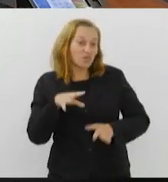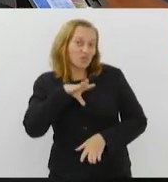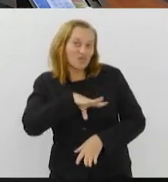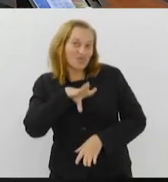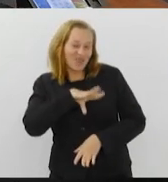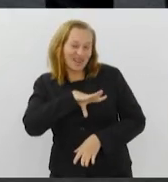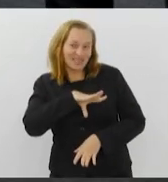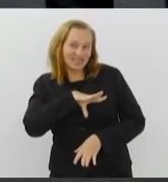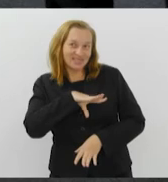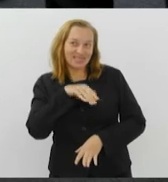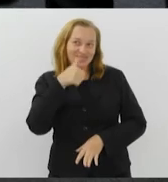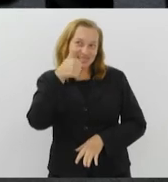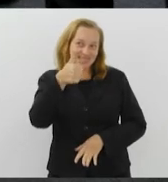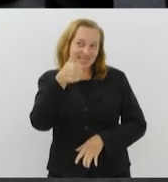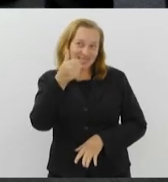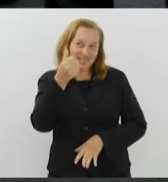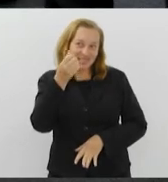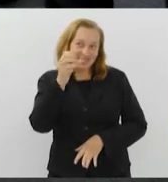Gama faz